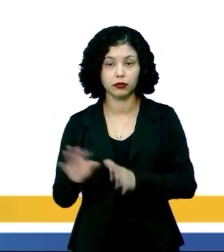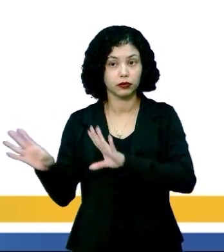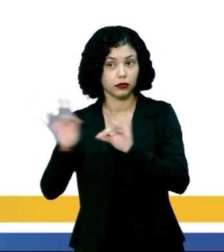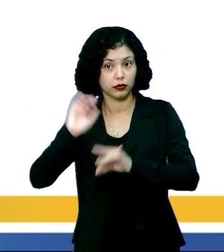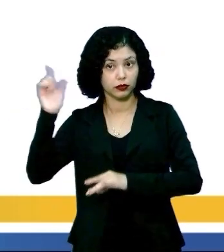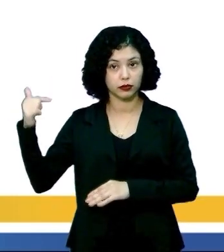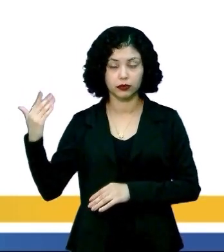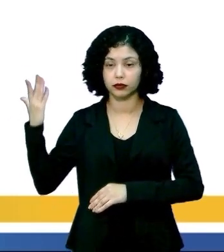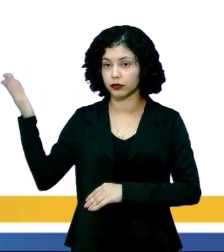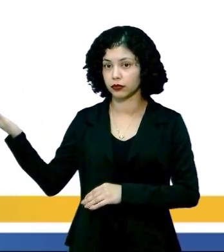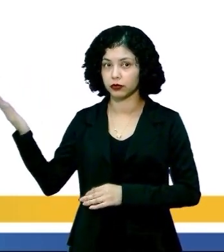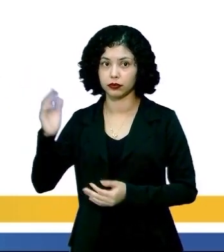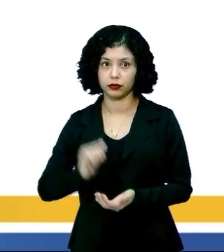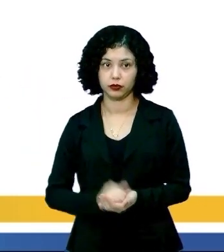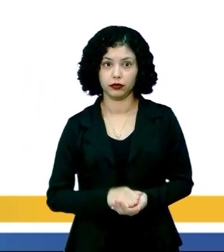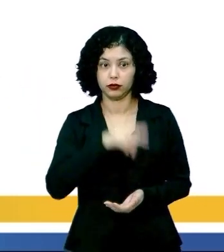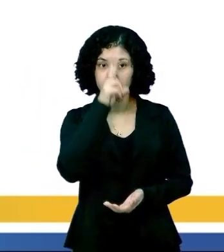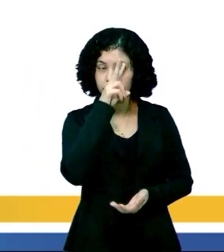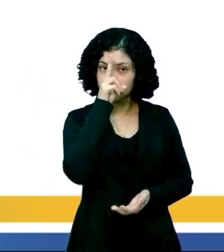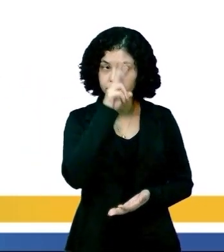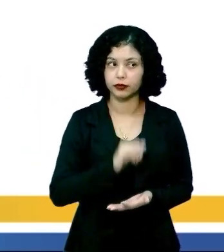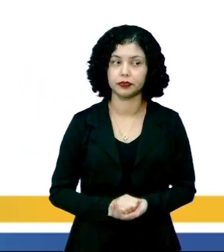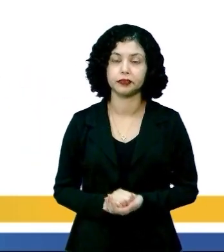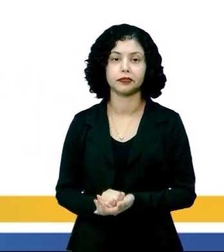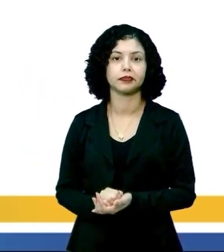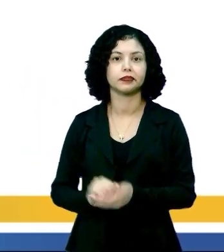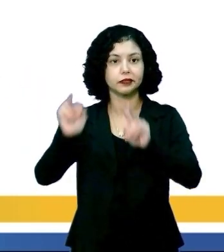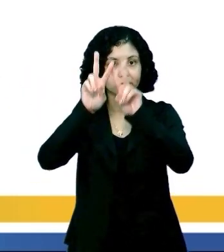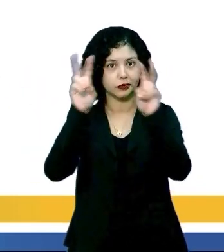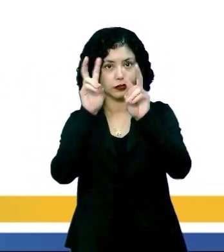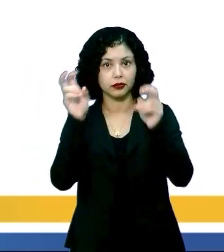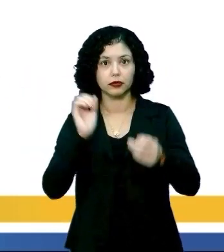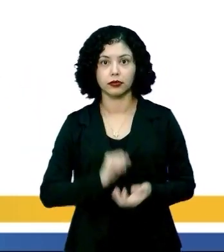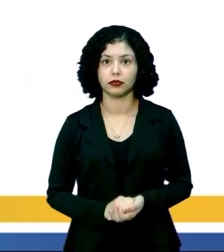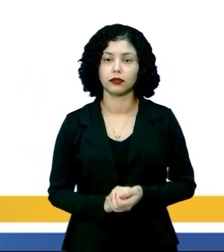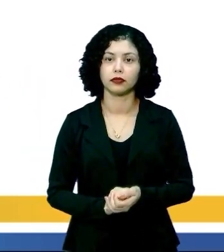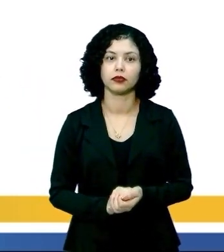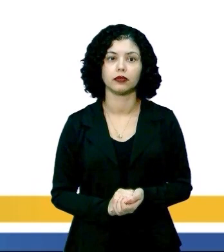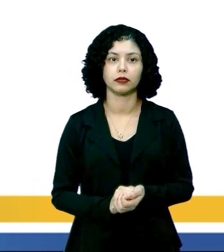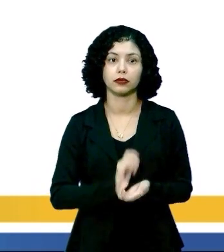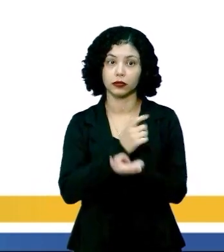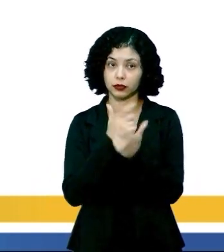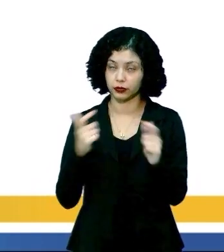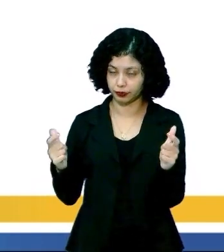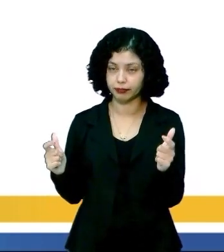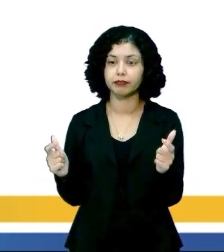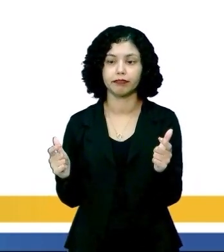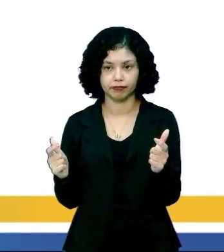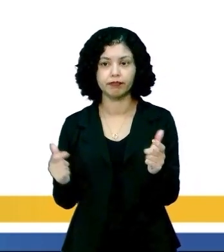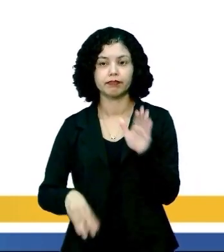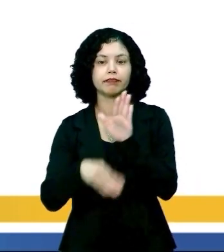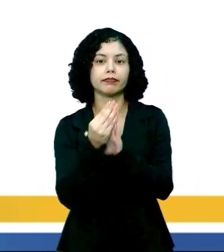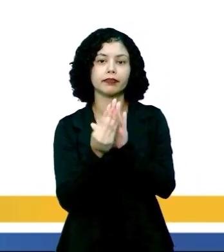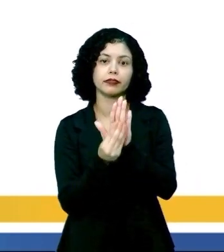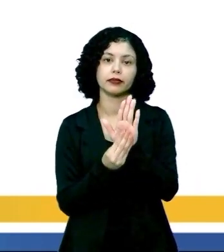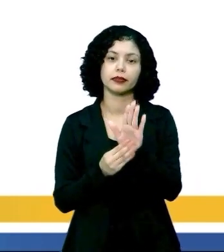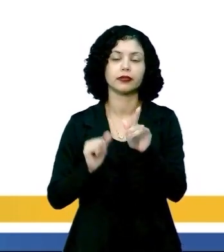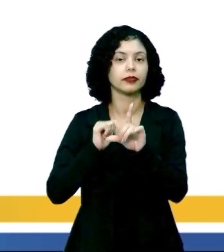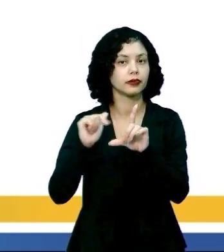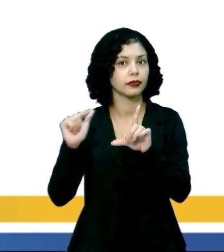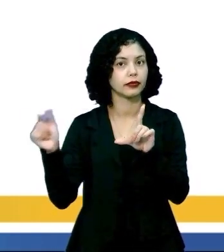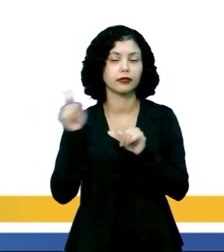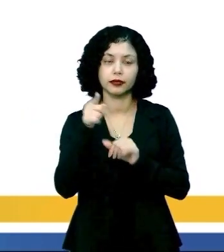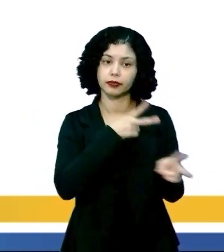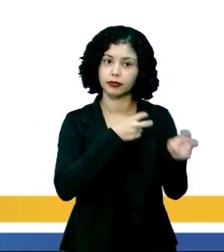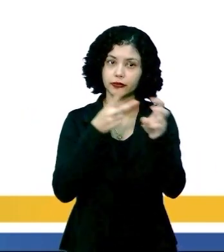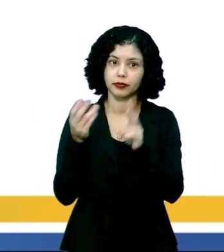Trouxe outra. Lembrando que eu trouxe essa temática porque é uma temática que ela é muito carregada de dados estatísticos para que